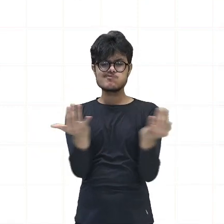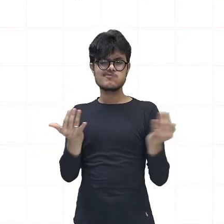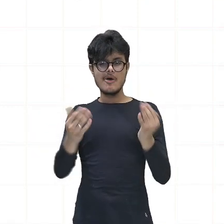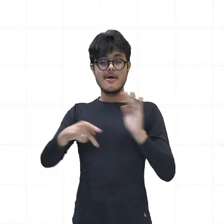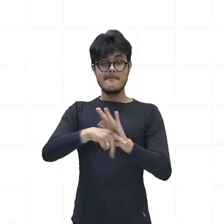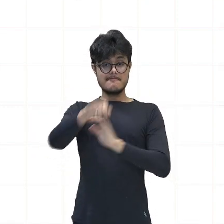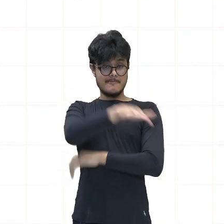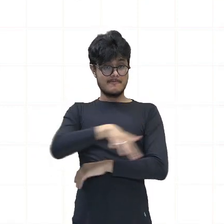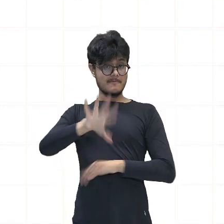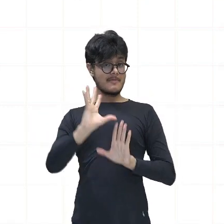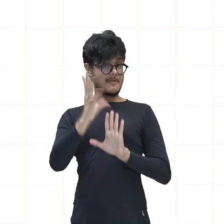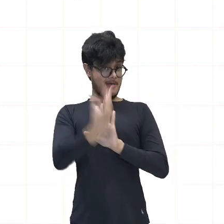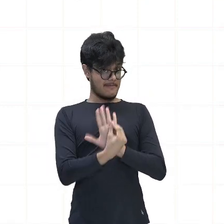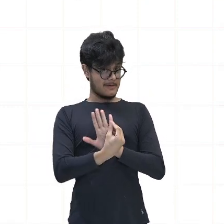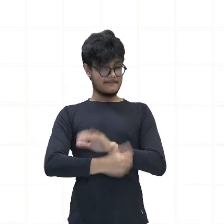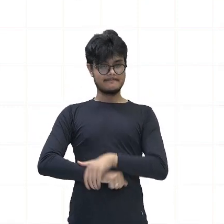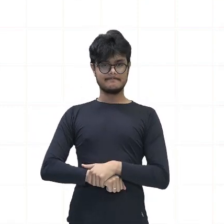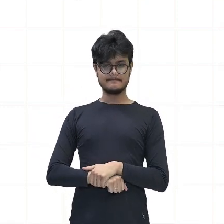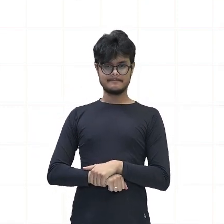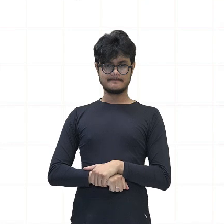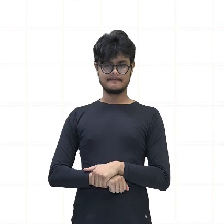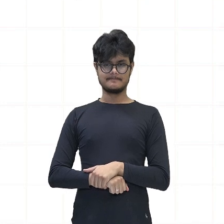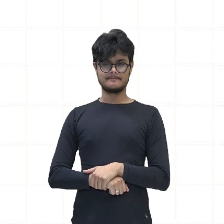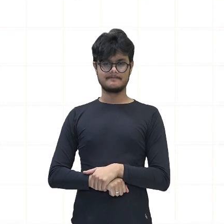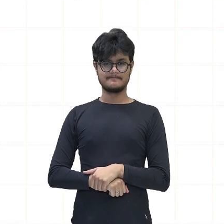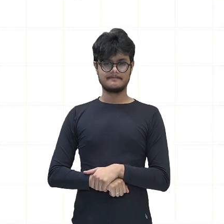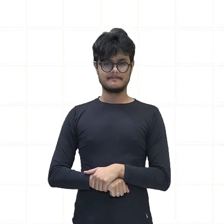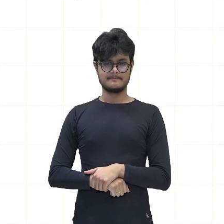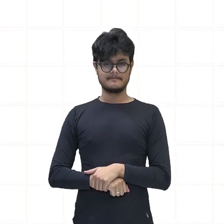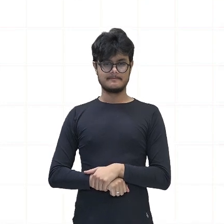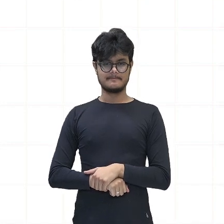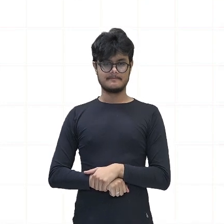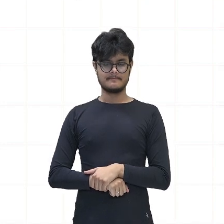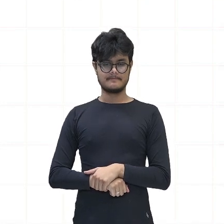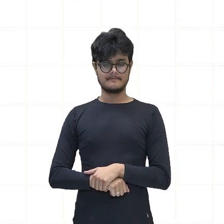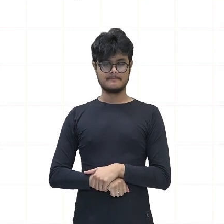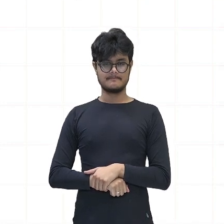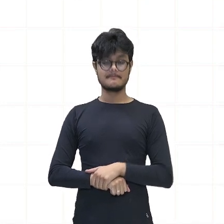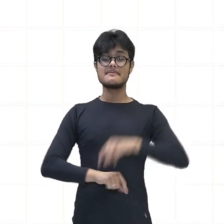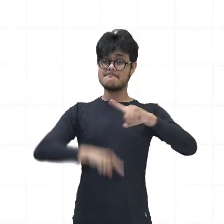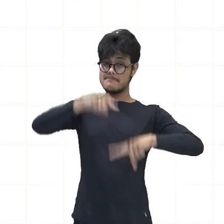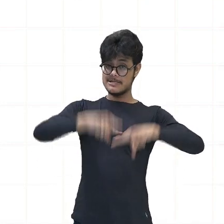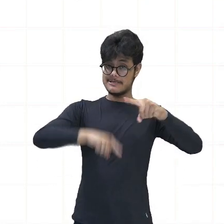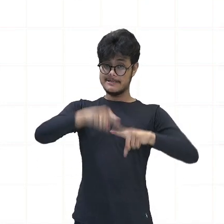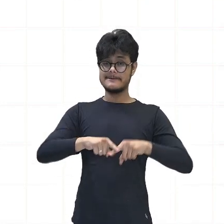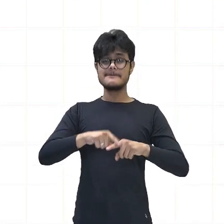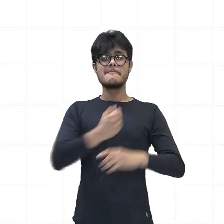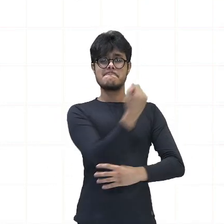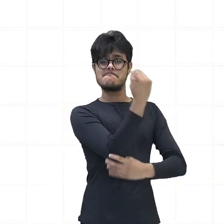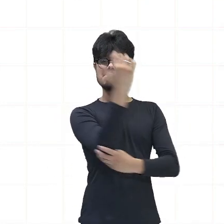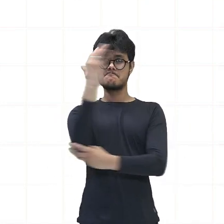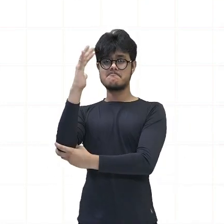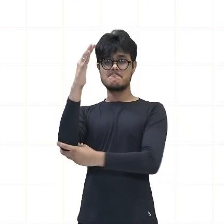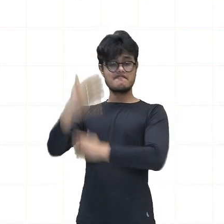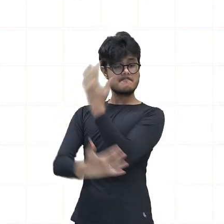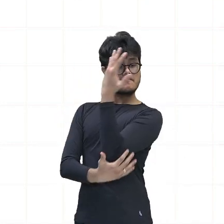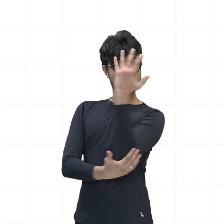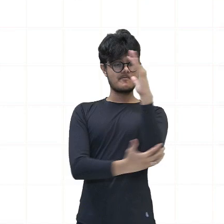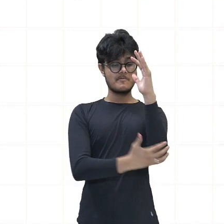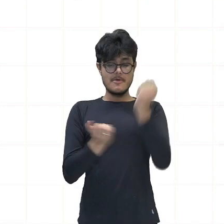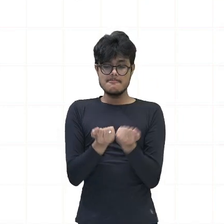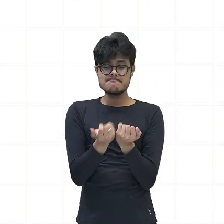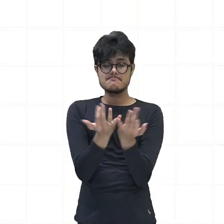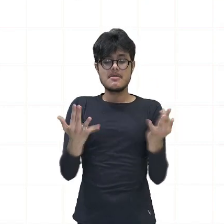Pará, que hoje é conhecida como chamada de castanha do Brasil. Esses eram produtos da floresta amazônica que estavam